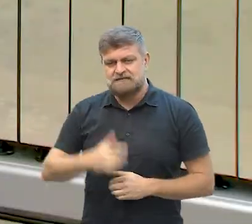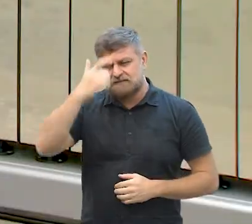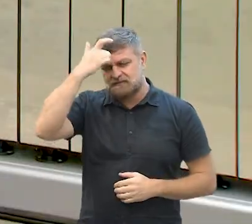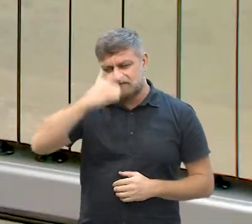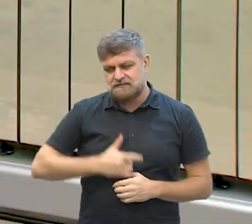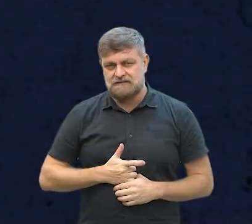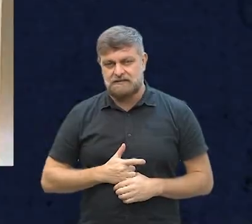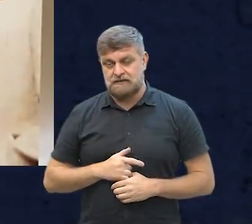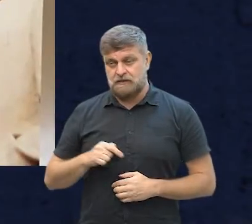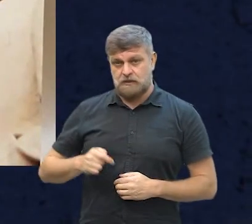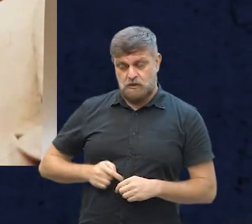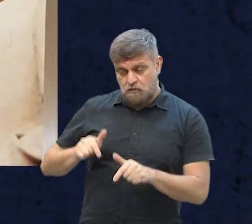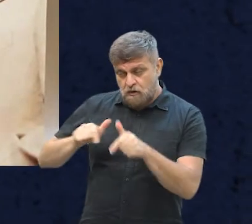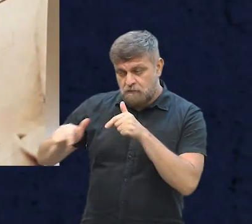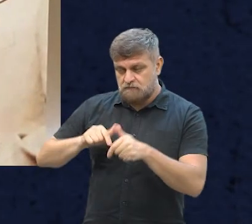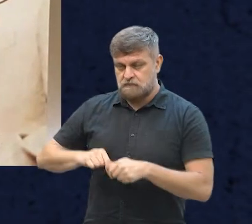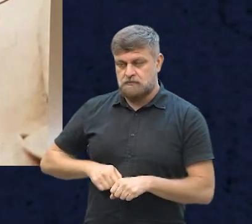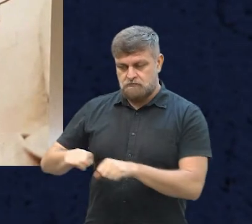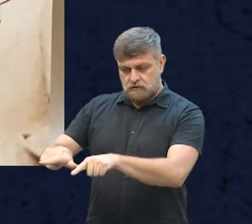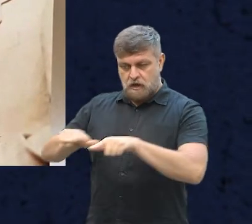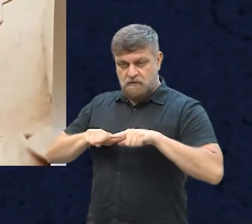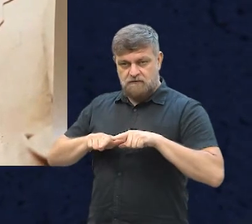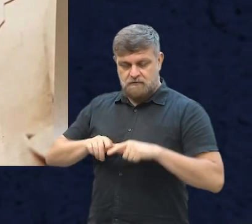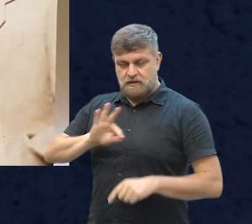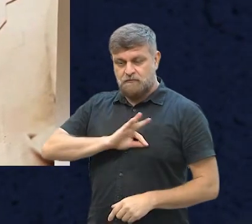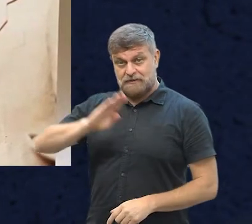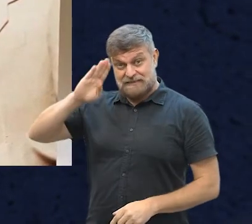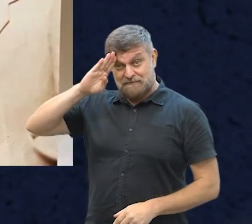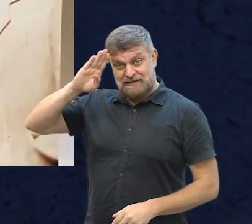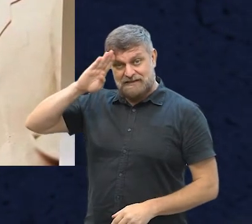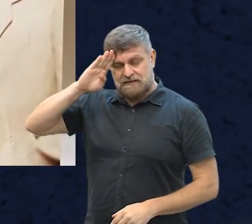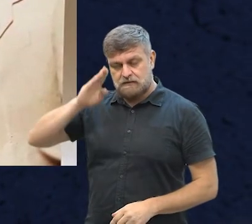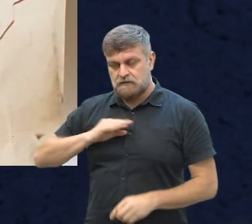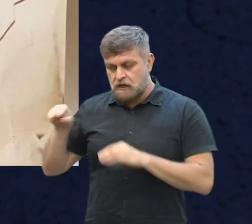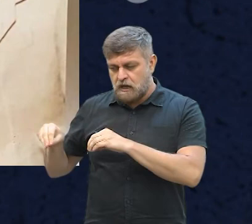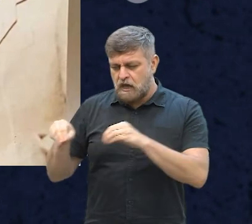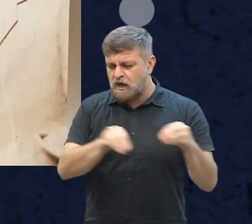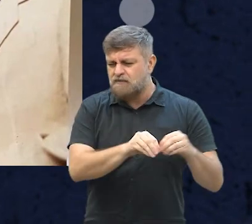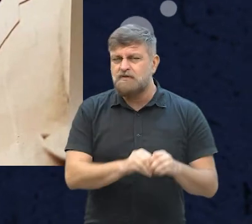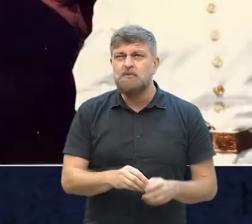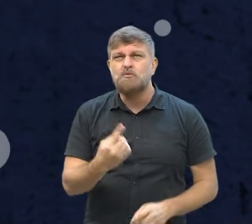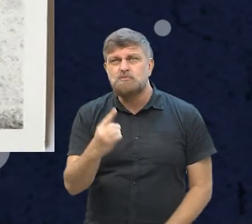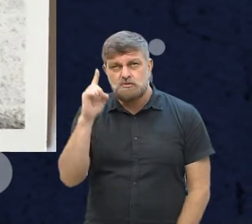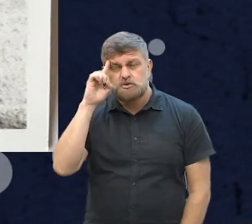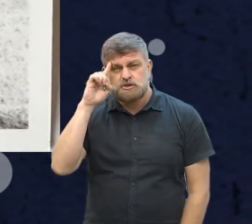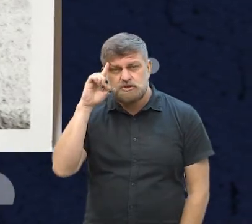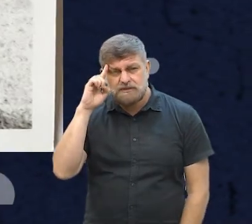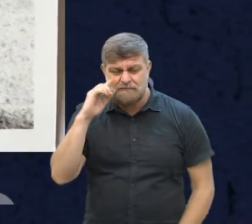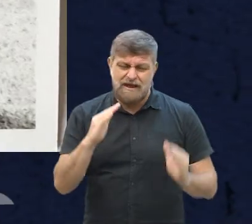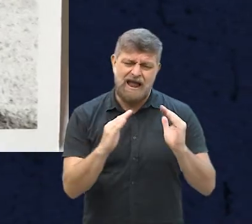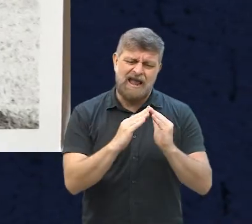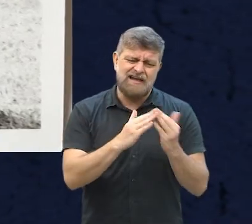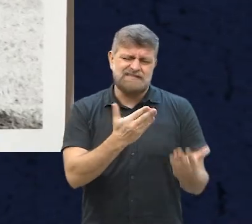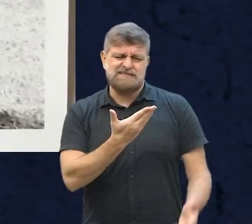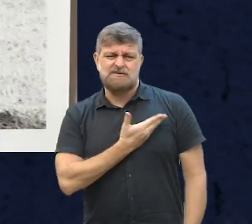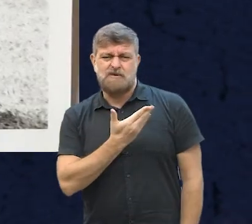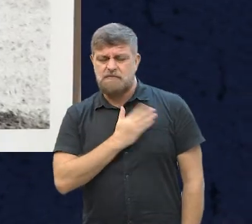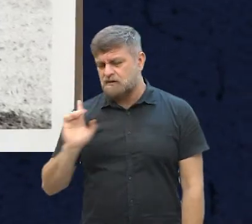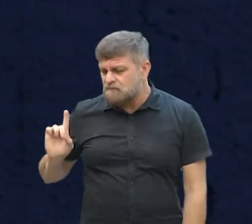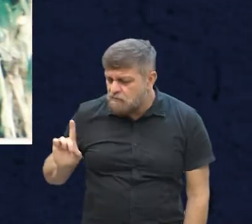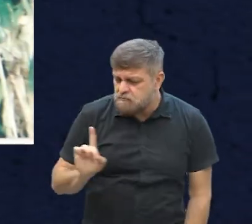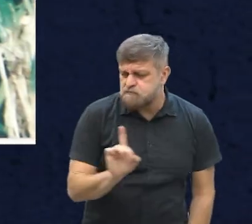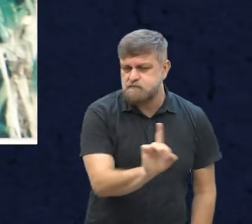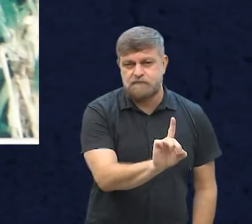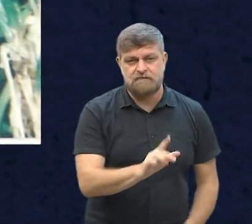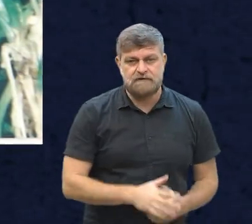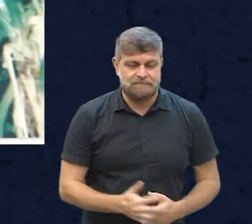até por conta da Academia do Barro Branco, onde eu me formei, né, na Polícia Militar, eu vim para cá em uma oportunidade. Mas só que eu vim direto para casa